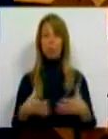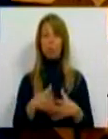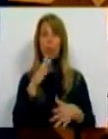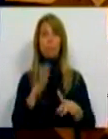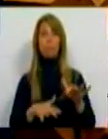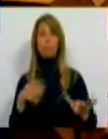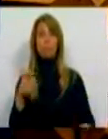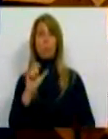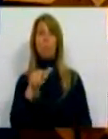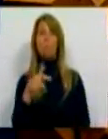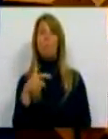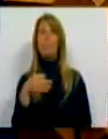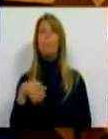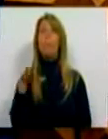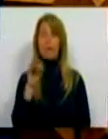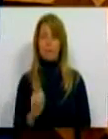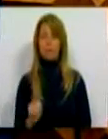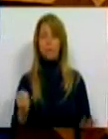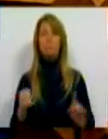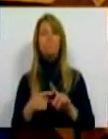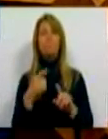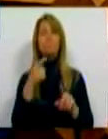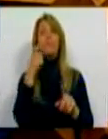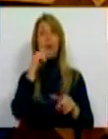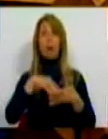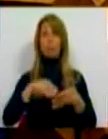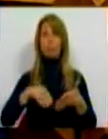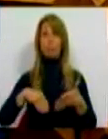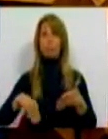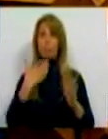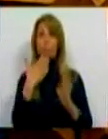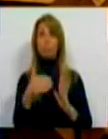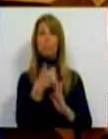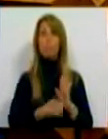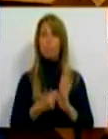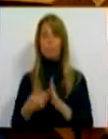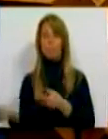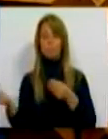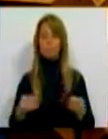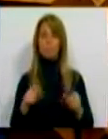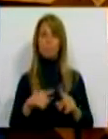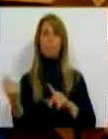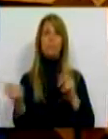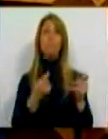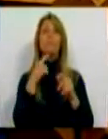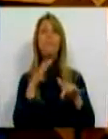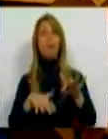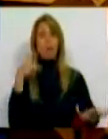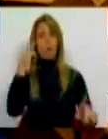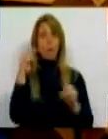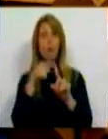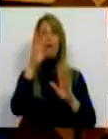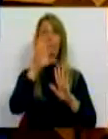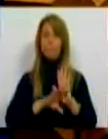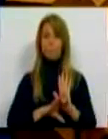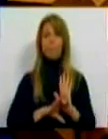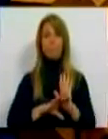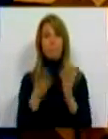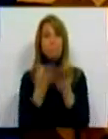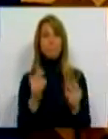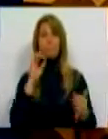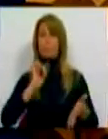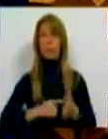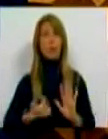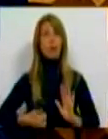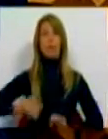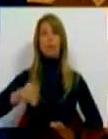Partido Socialista, os subscritores desta petição que trouxeram a debate ao Parlamento as metas curriculares, matéria